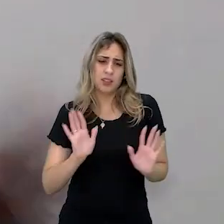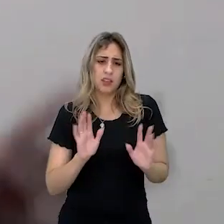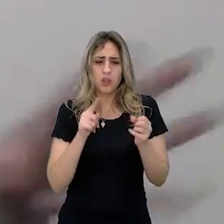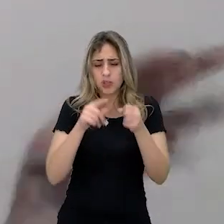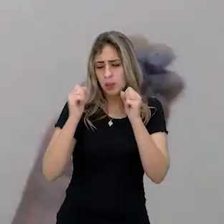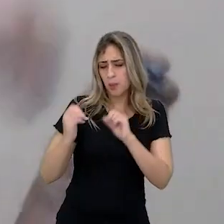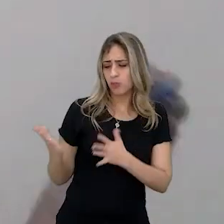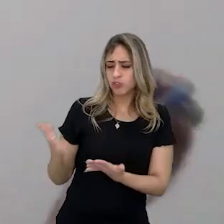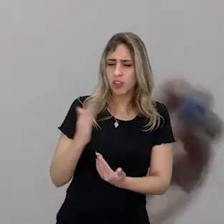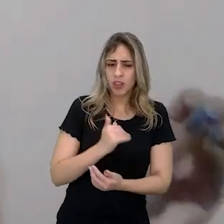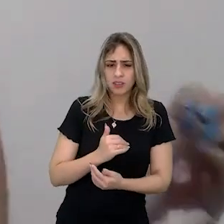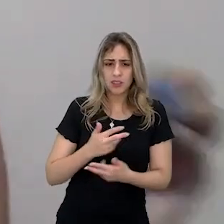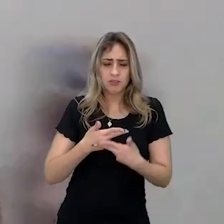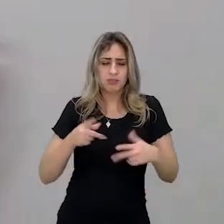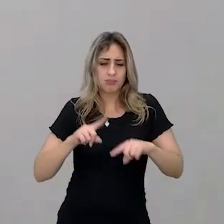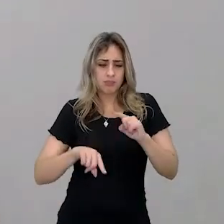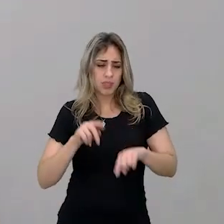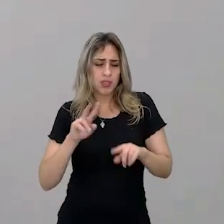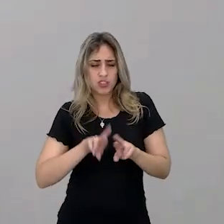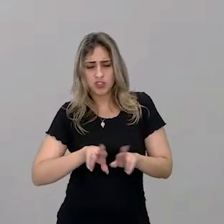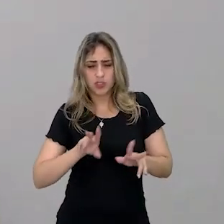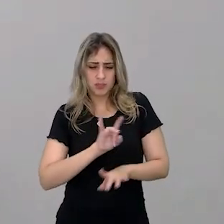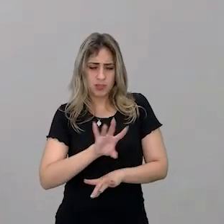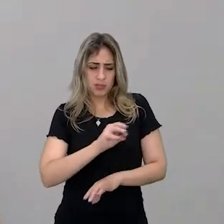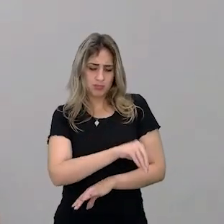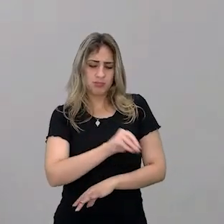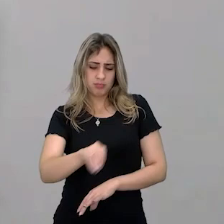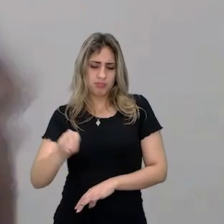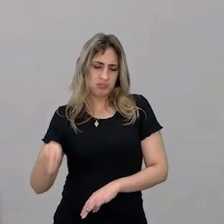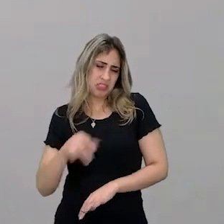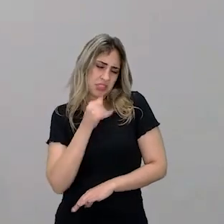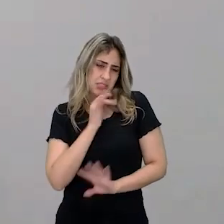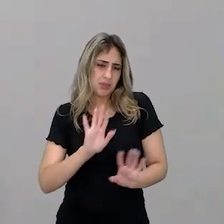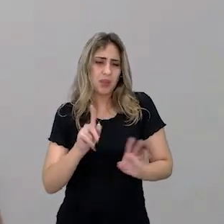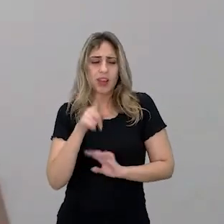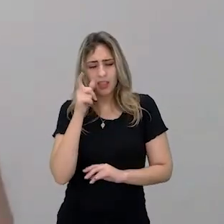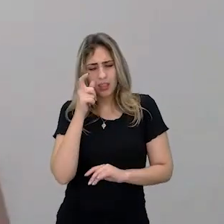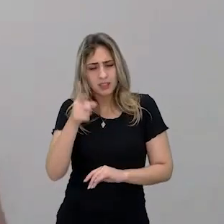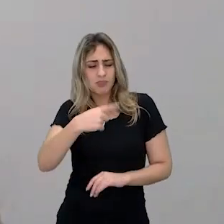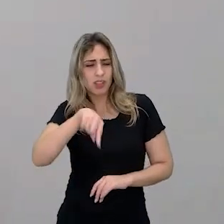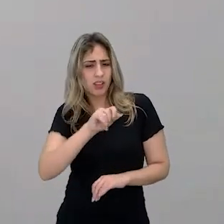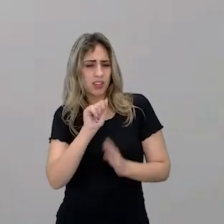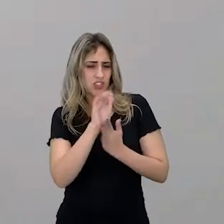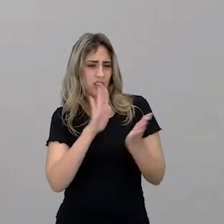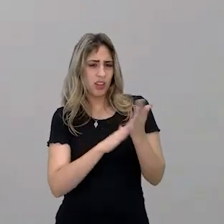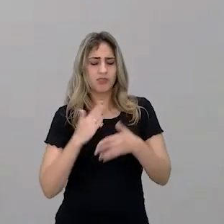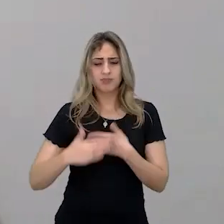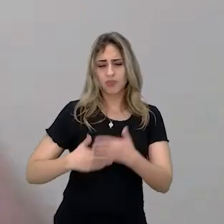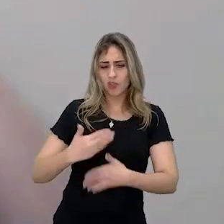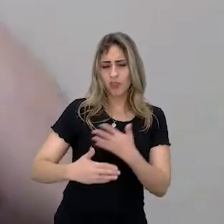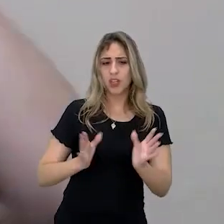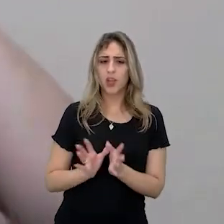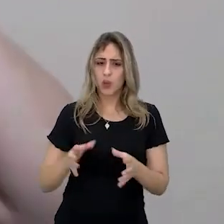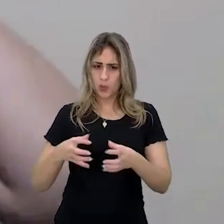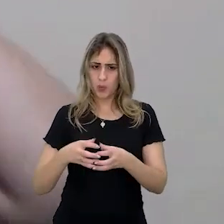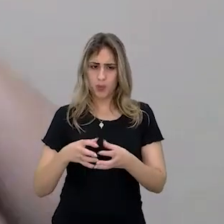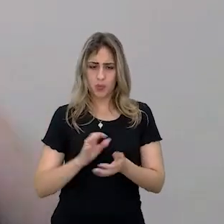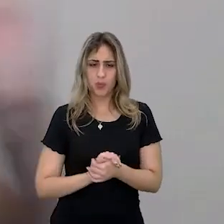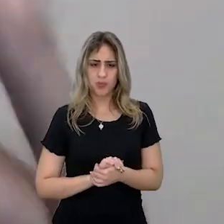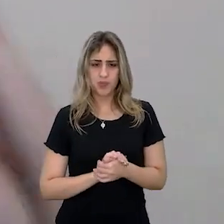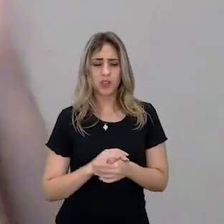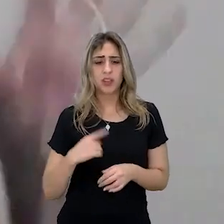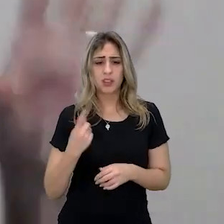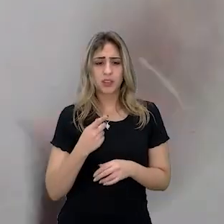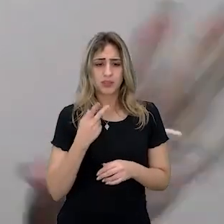você pode trazer e dar um objeto diferente para cada grupo. É interessante que essa atividade seja desenvolvida em grupo. Então, você